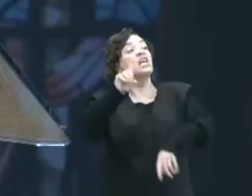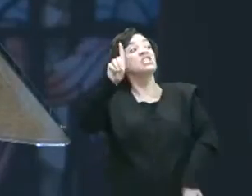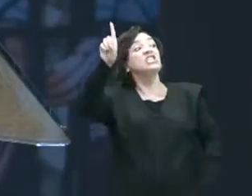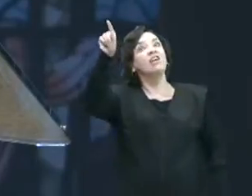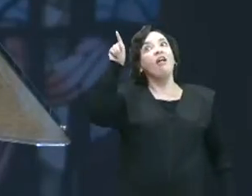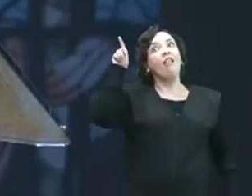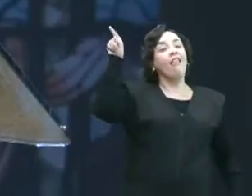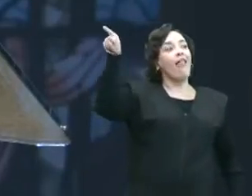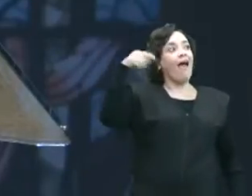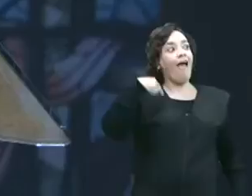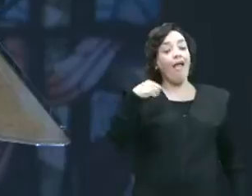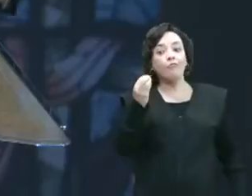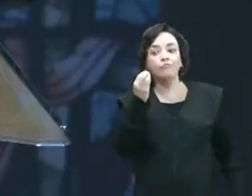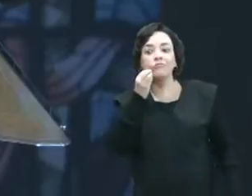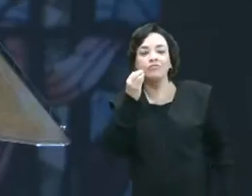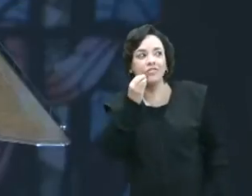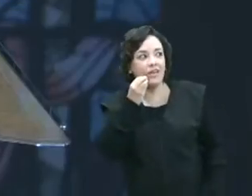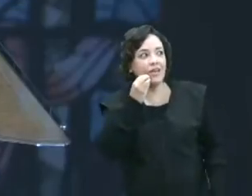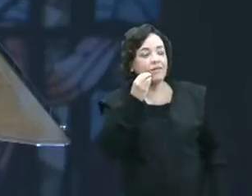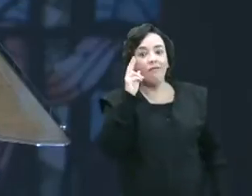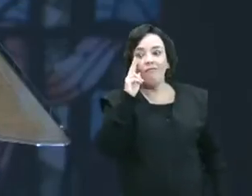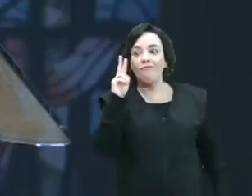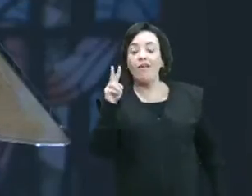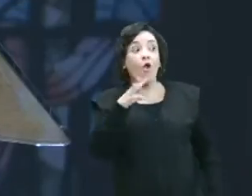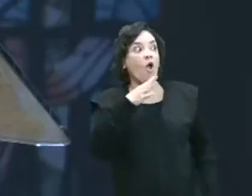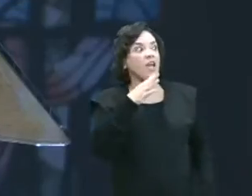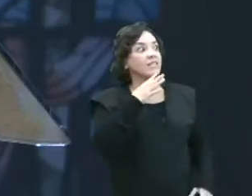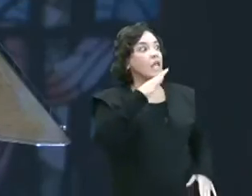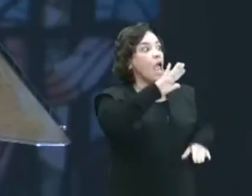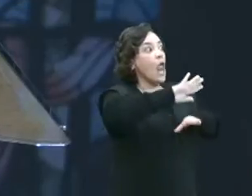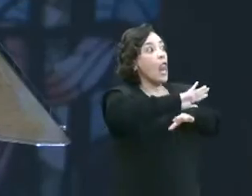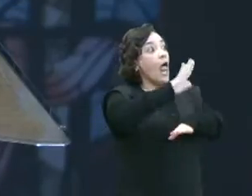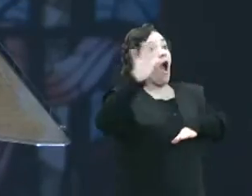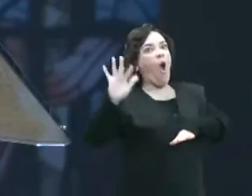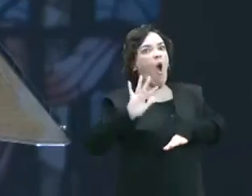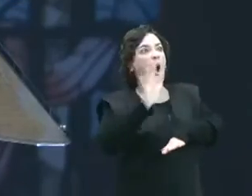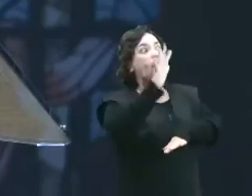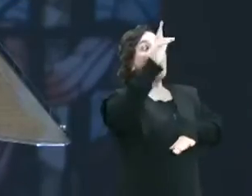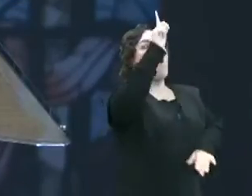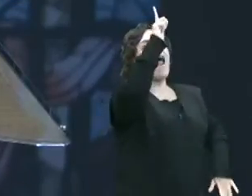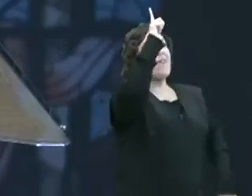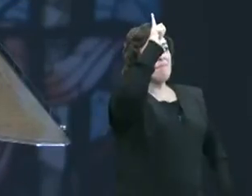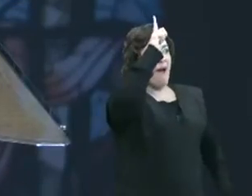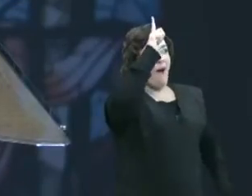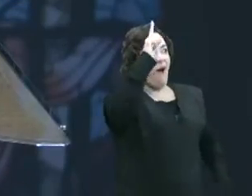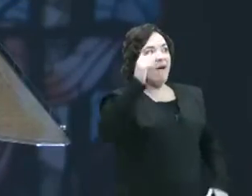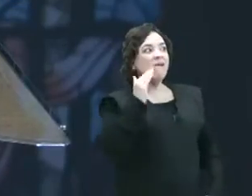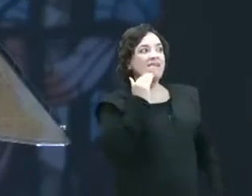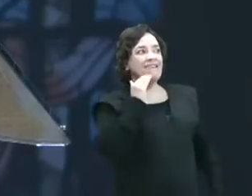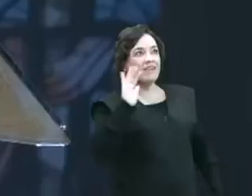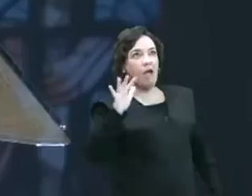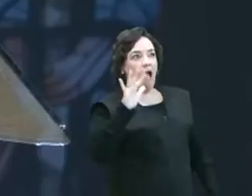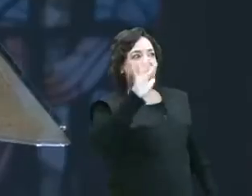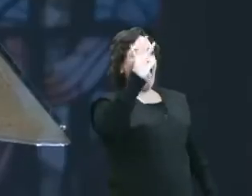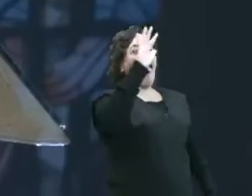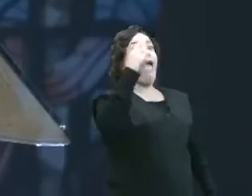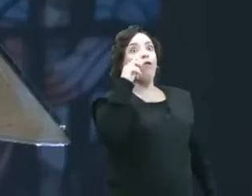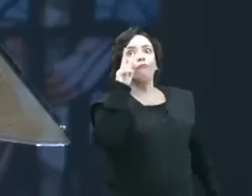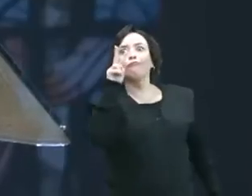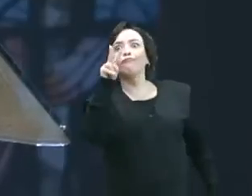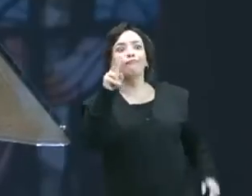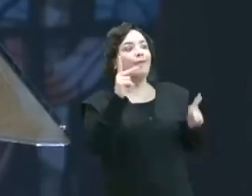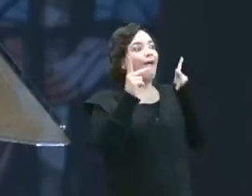o privilégio de subir o Morro do Alemão, ver os trabalhos que eles fazem lá, vi testemunhos maravilhosos,